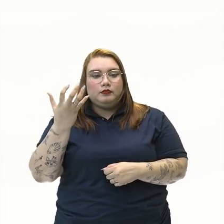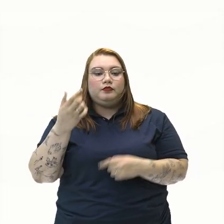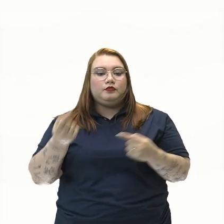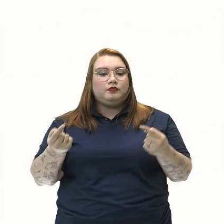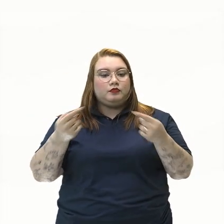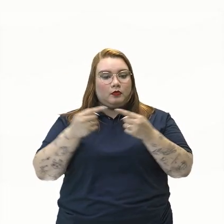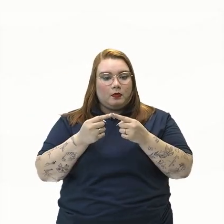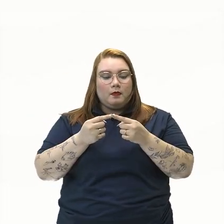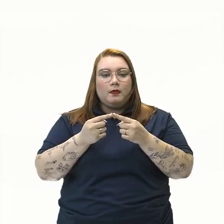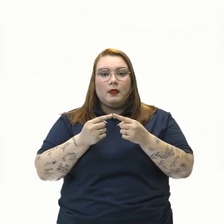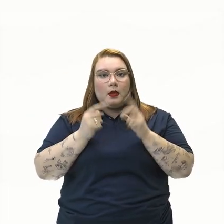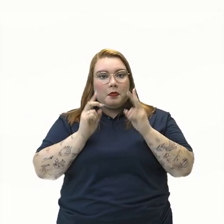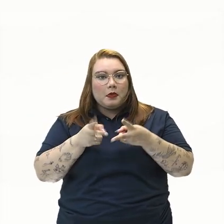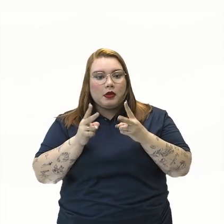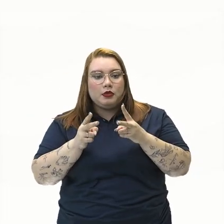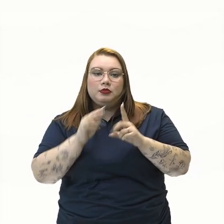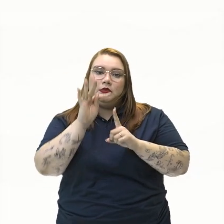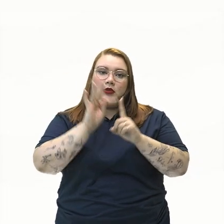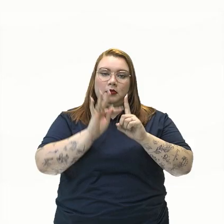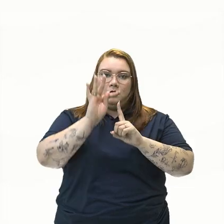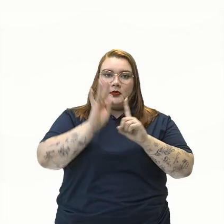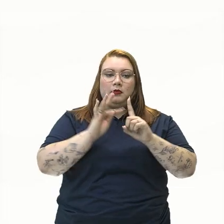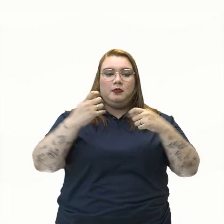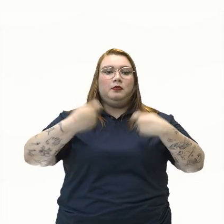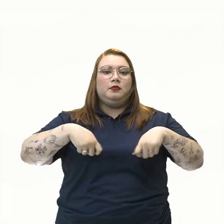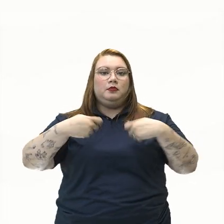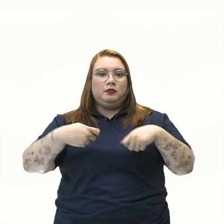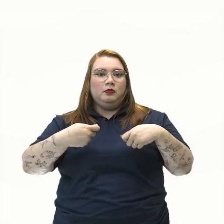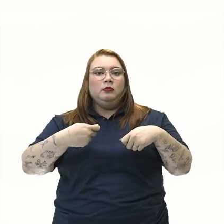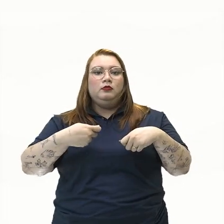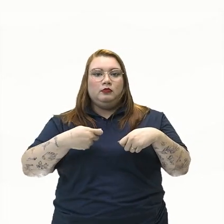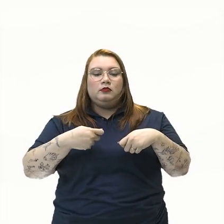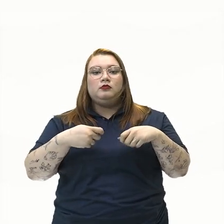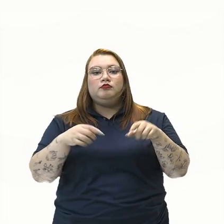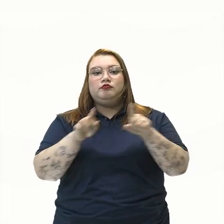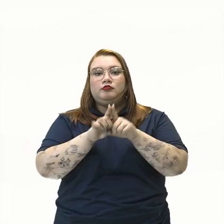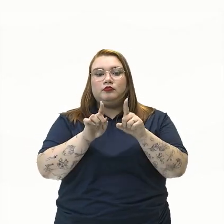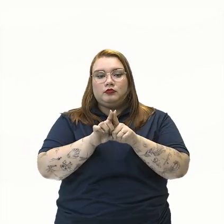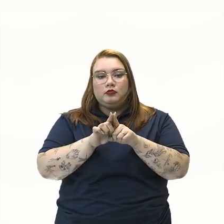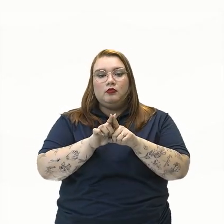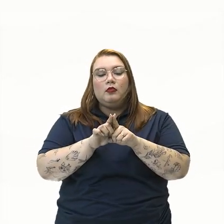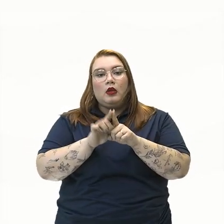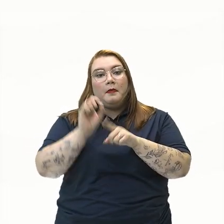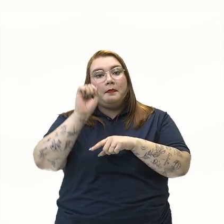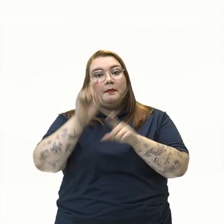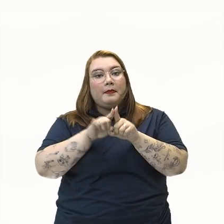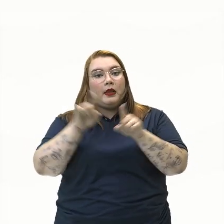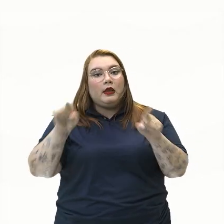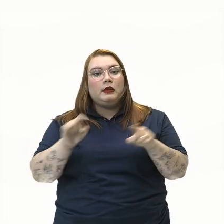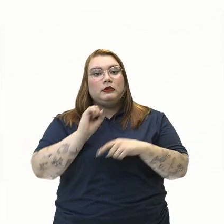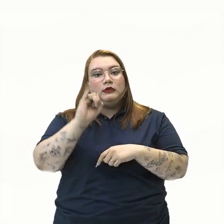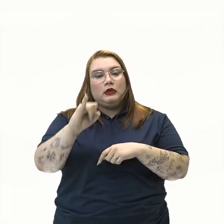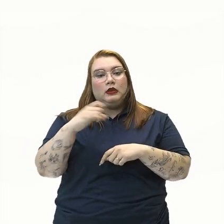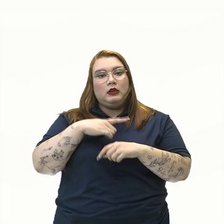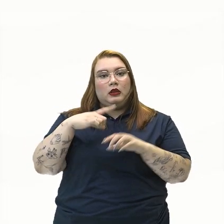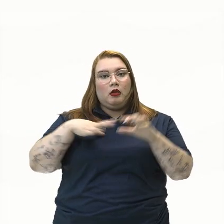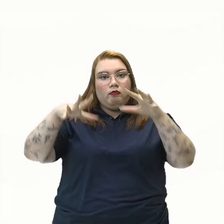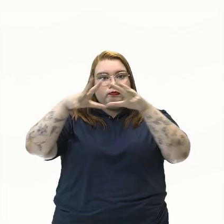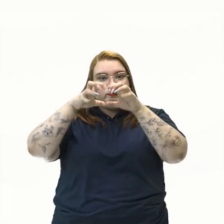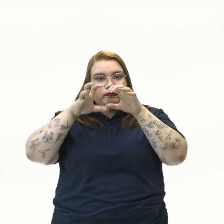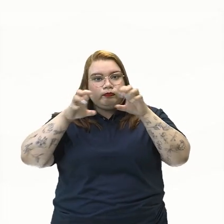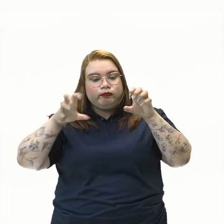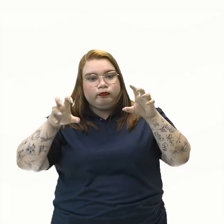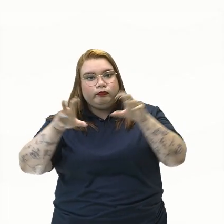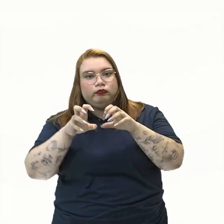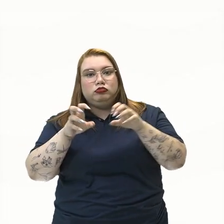para manter a temperatura que nós precisamos para sobreviver, mas se tiver a presença de muitos gases que são tóxicos, que